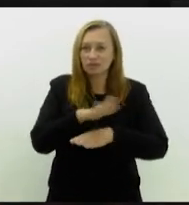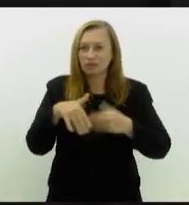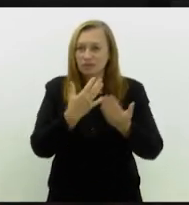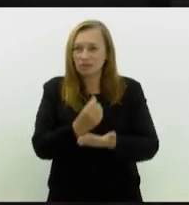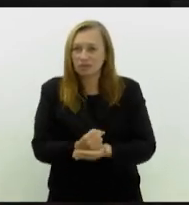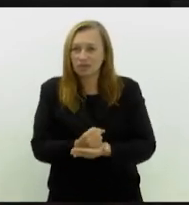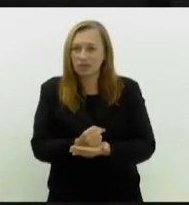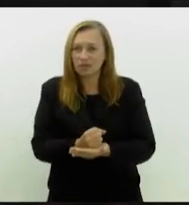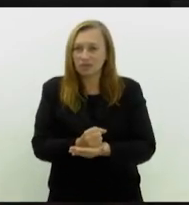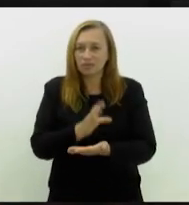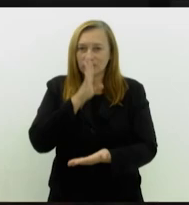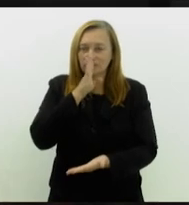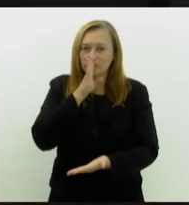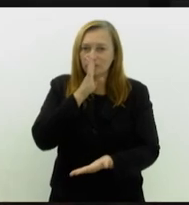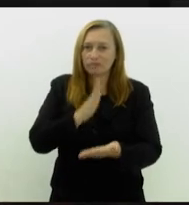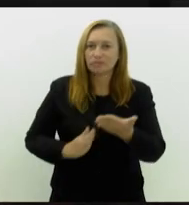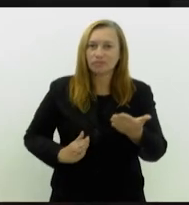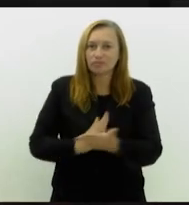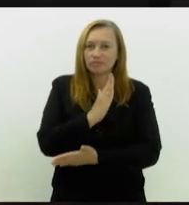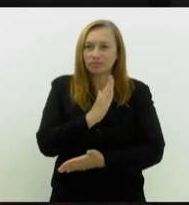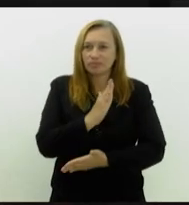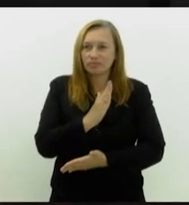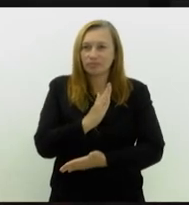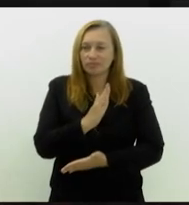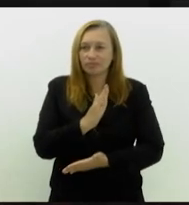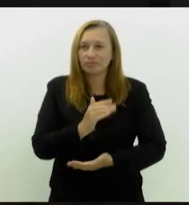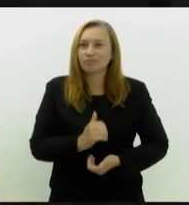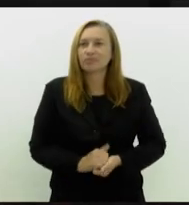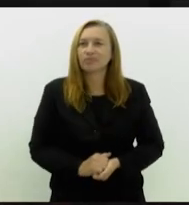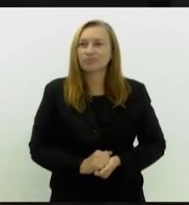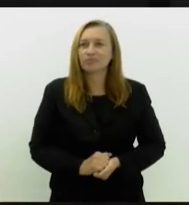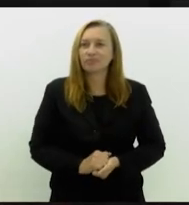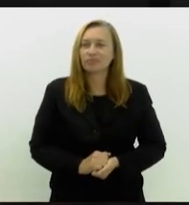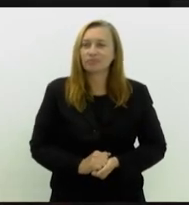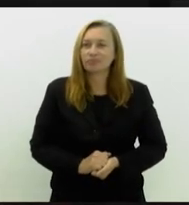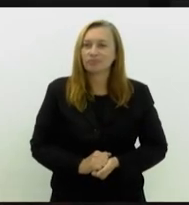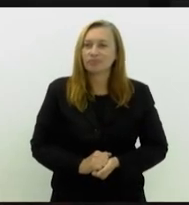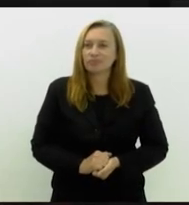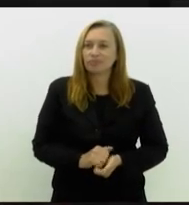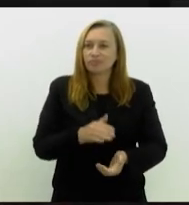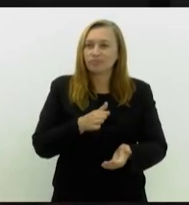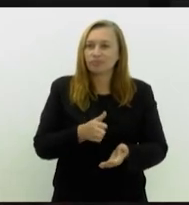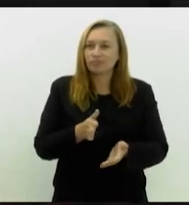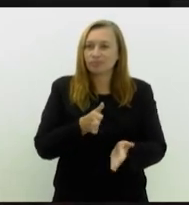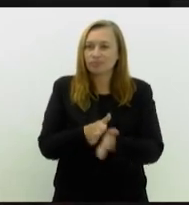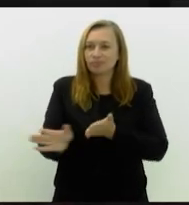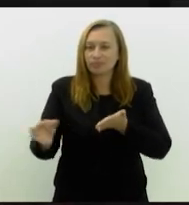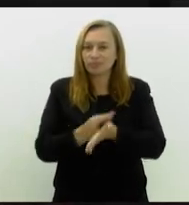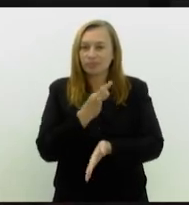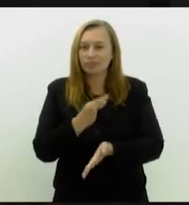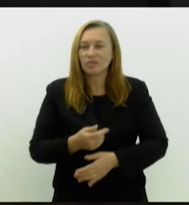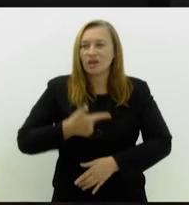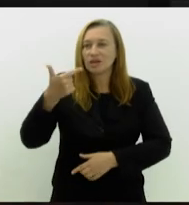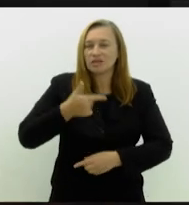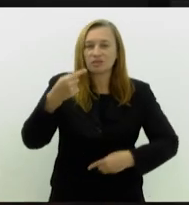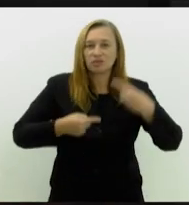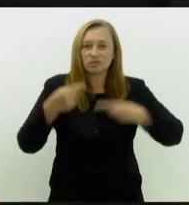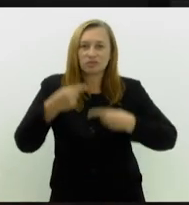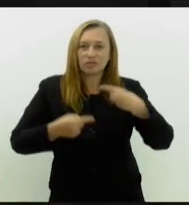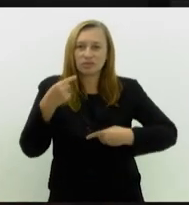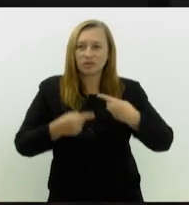votação os senhores que aprovam permanece estão aprovado vai a autógrafo em segunda